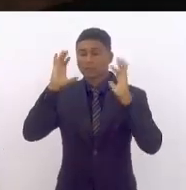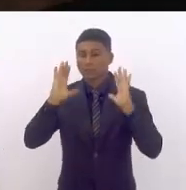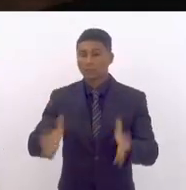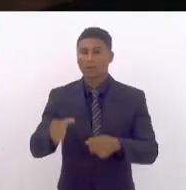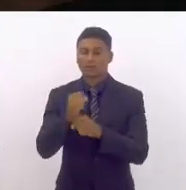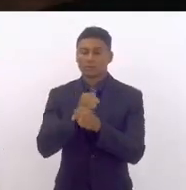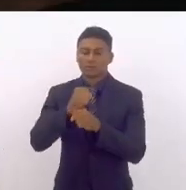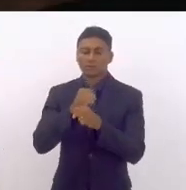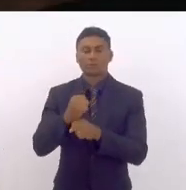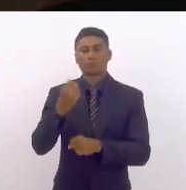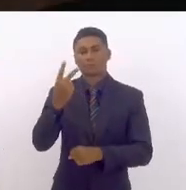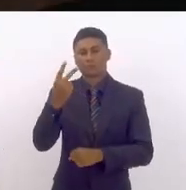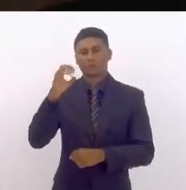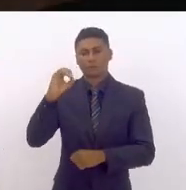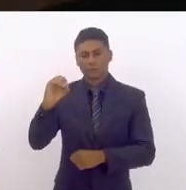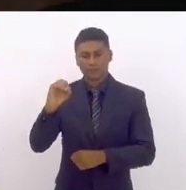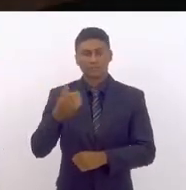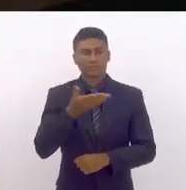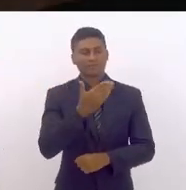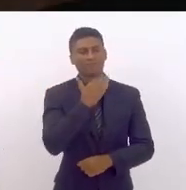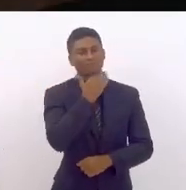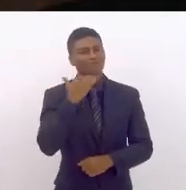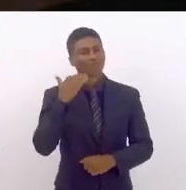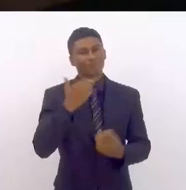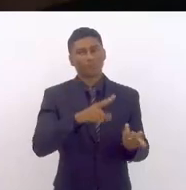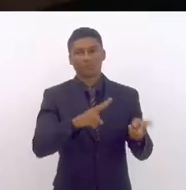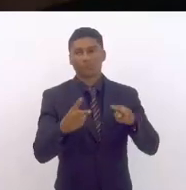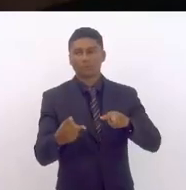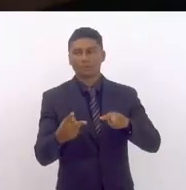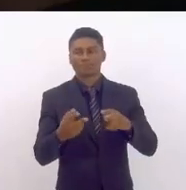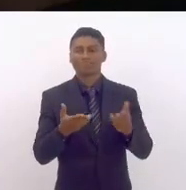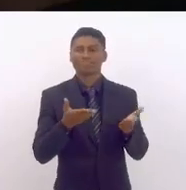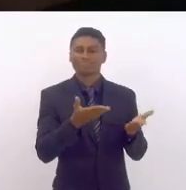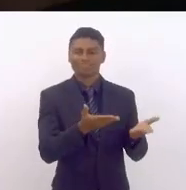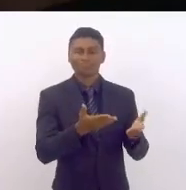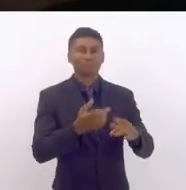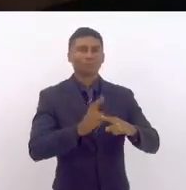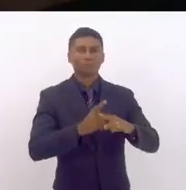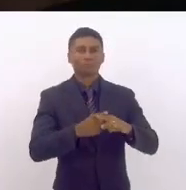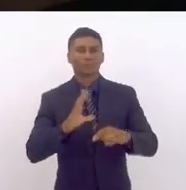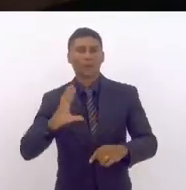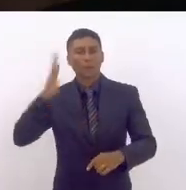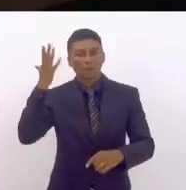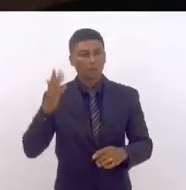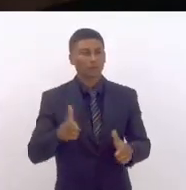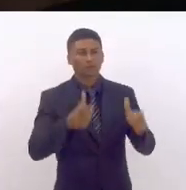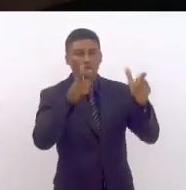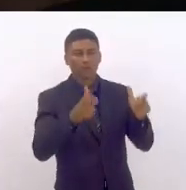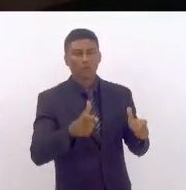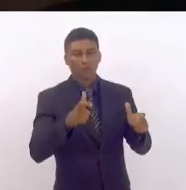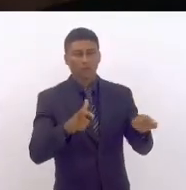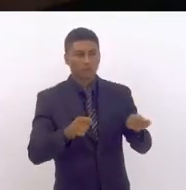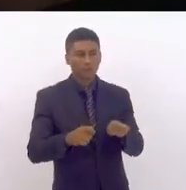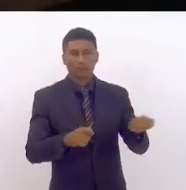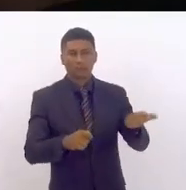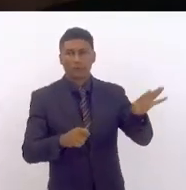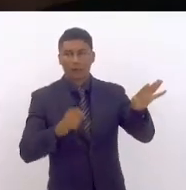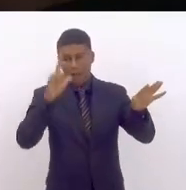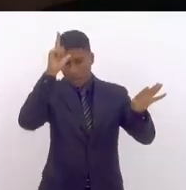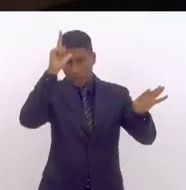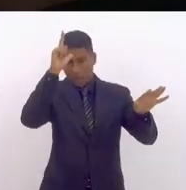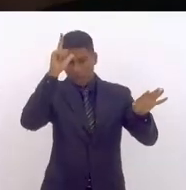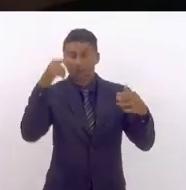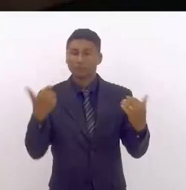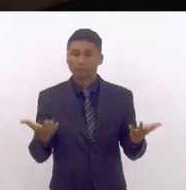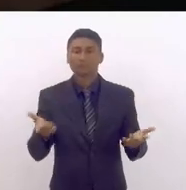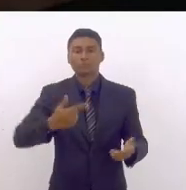presidenta, que perdemos Tim Lopes numa situação de barbárie no Complexo do Alemão, mas a gente entende o quanto que